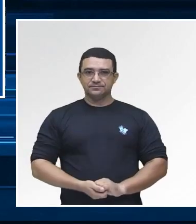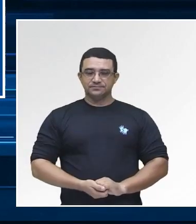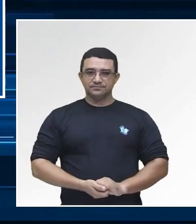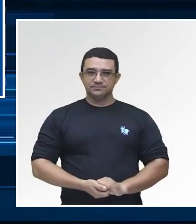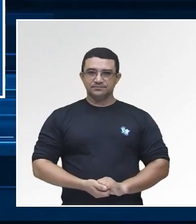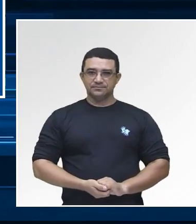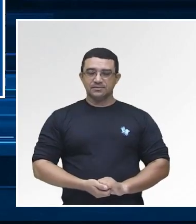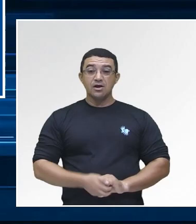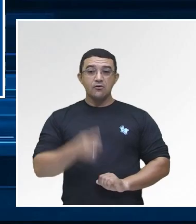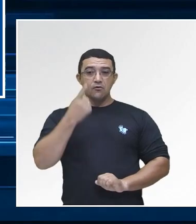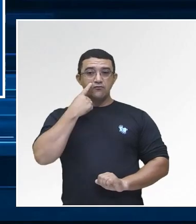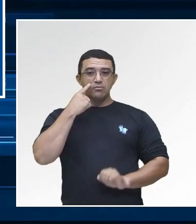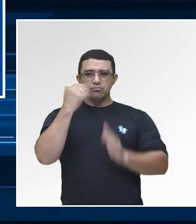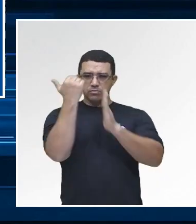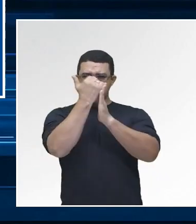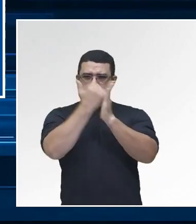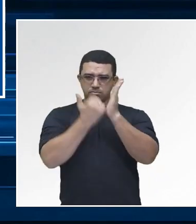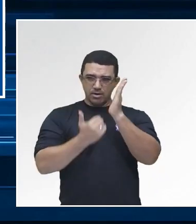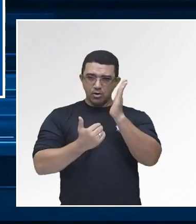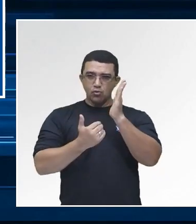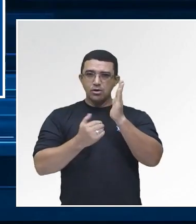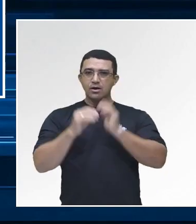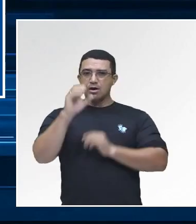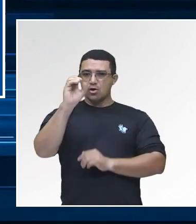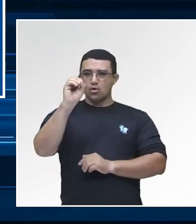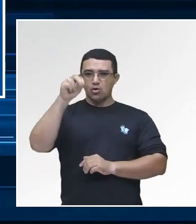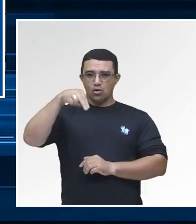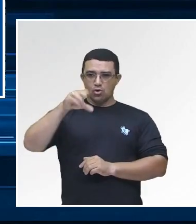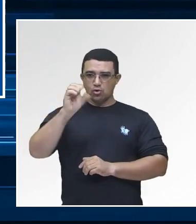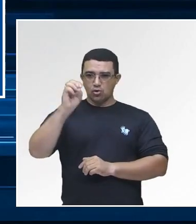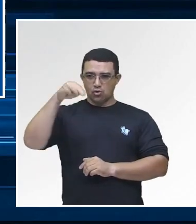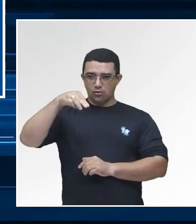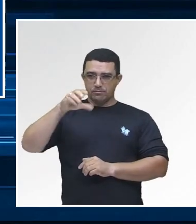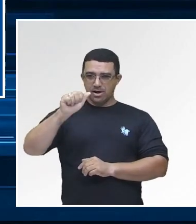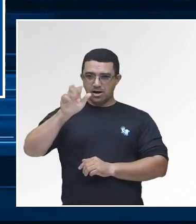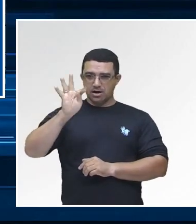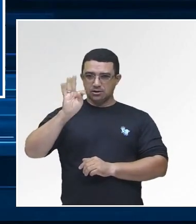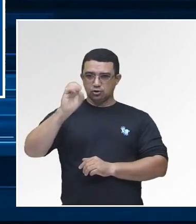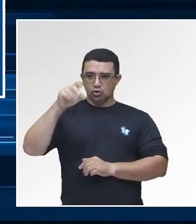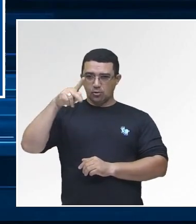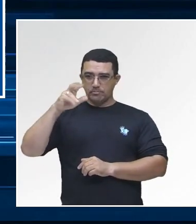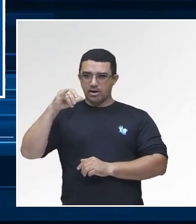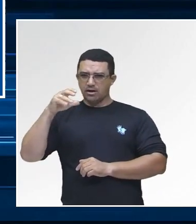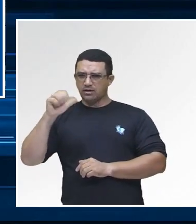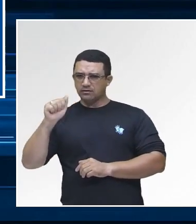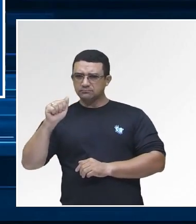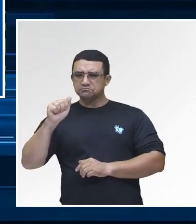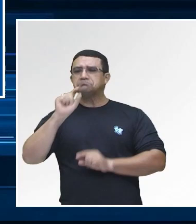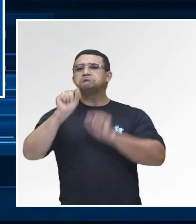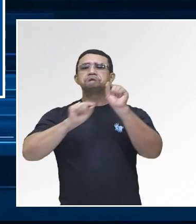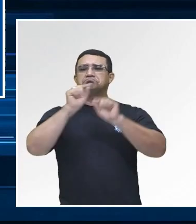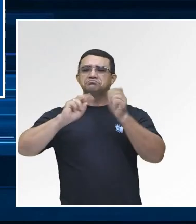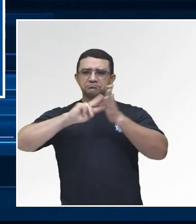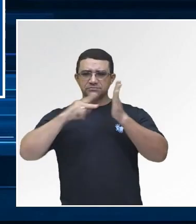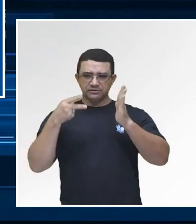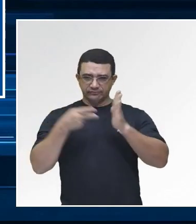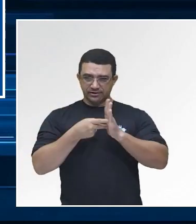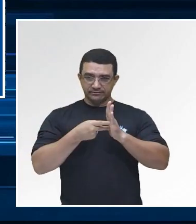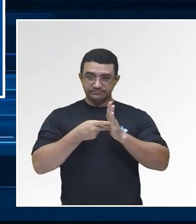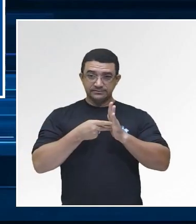Então, nós falamos sobre as onomatopeias, né? O que é uma onomatopeia? É